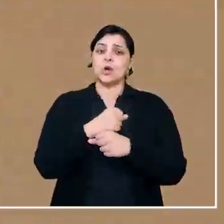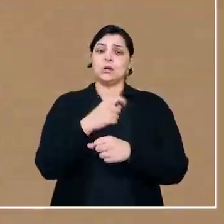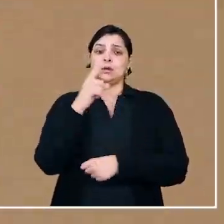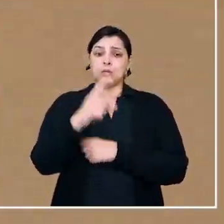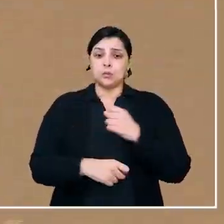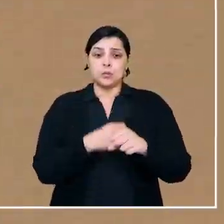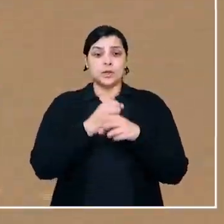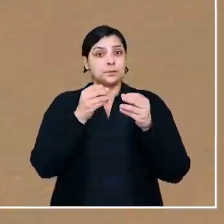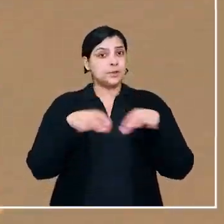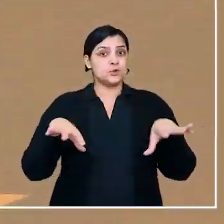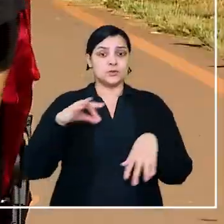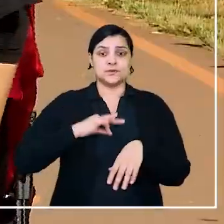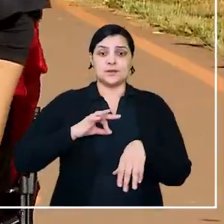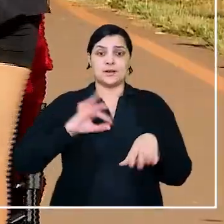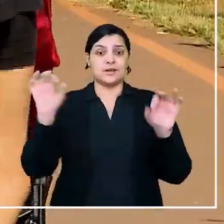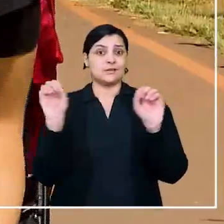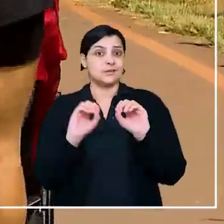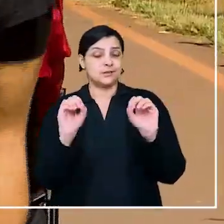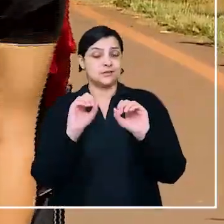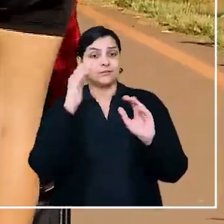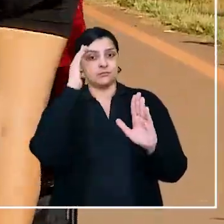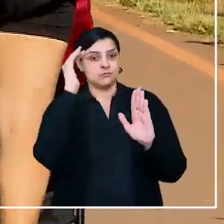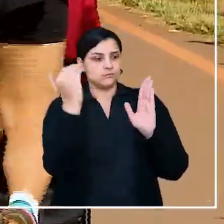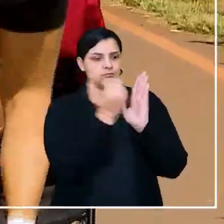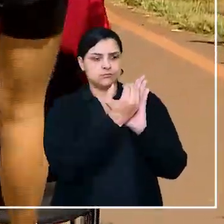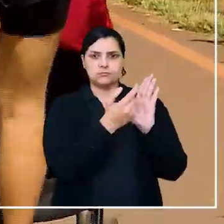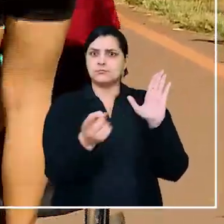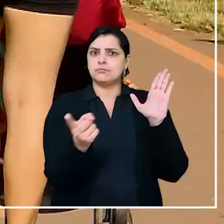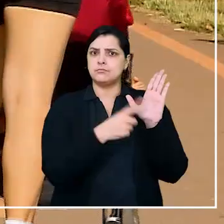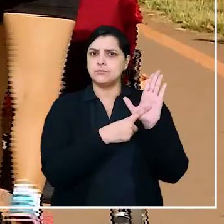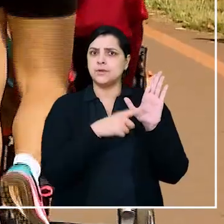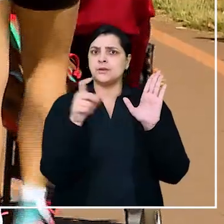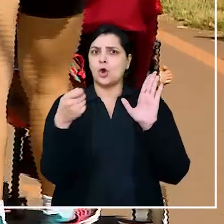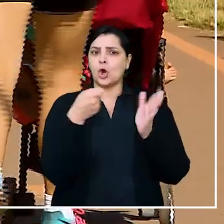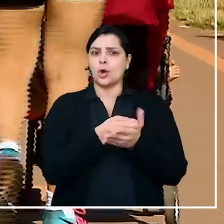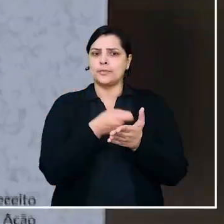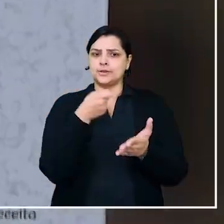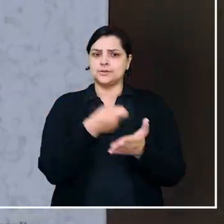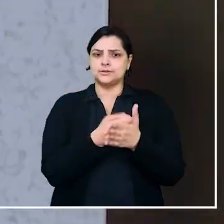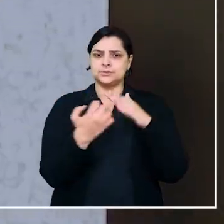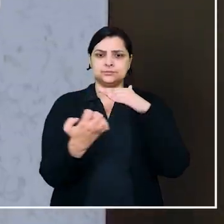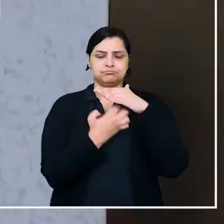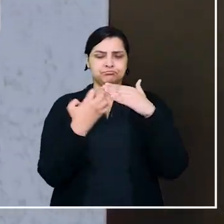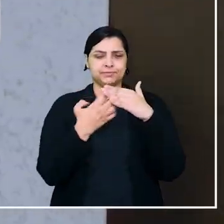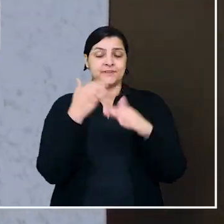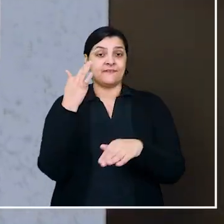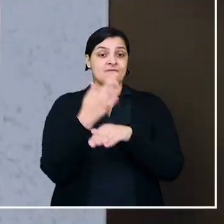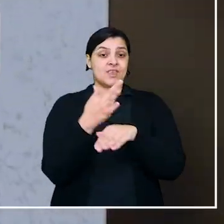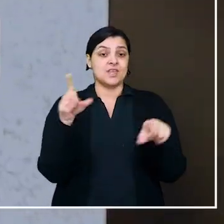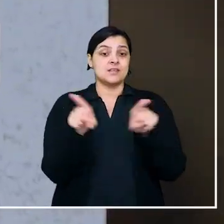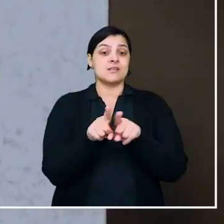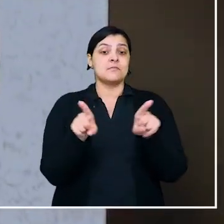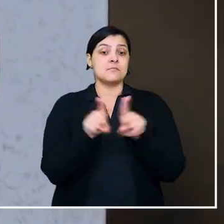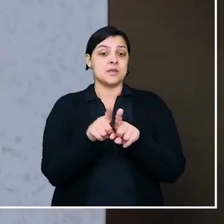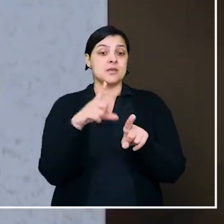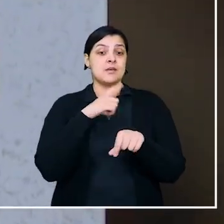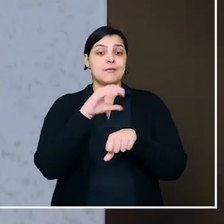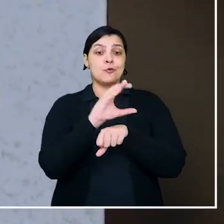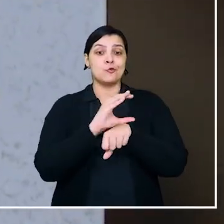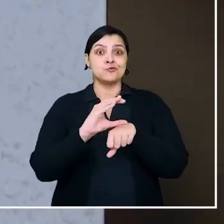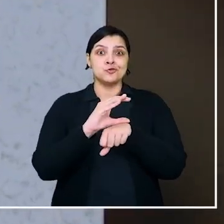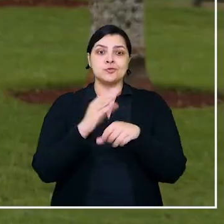prejuízos à remuneração recebida. E respeitar essa regra é uma obrigação da empresa. As férias também são asseguradas